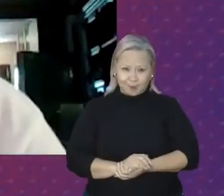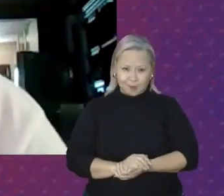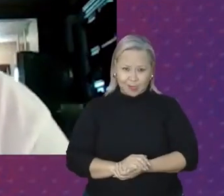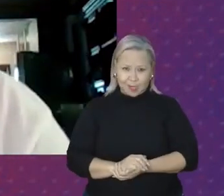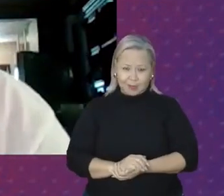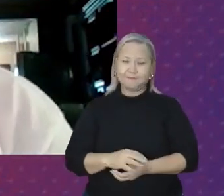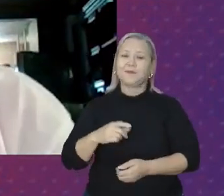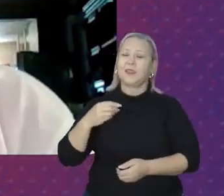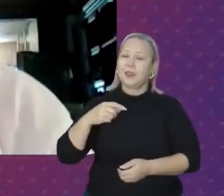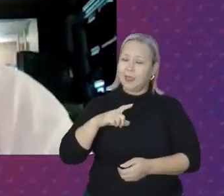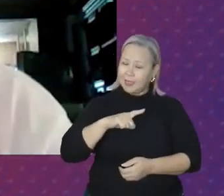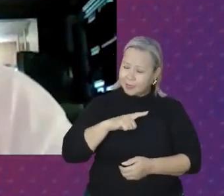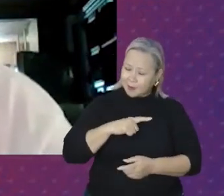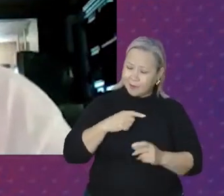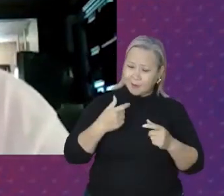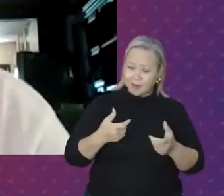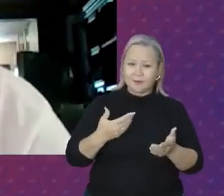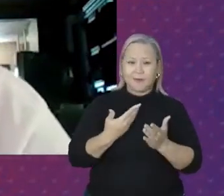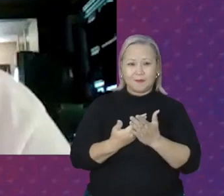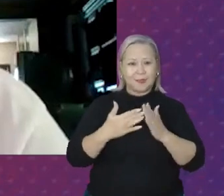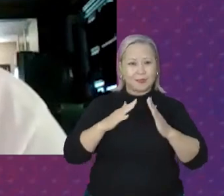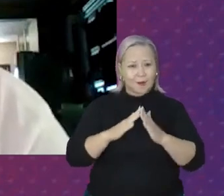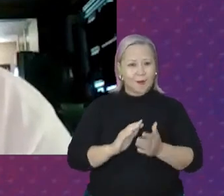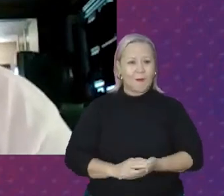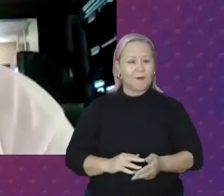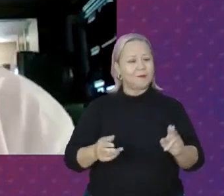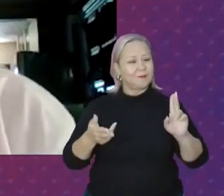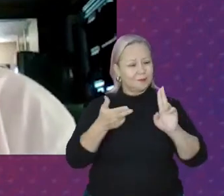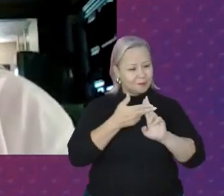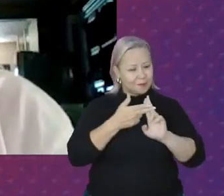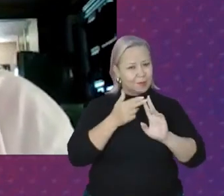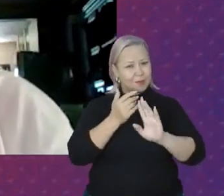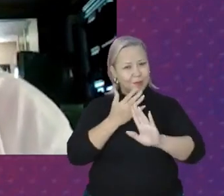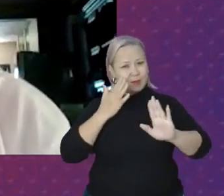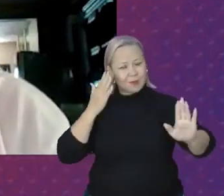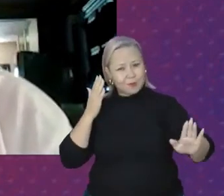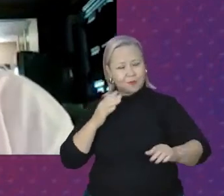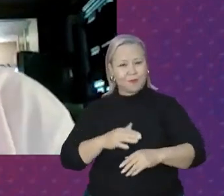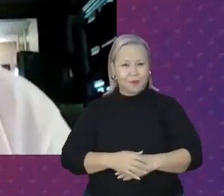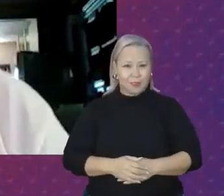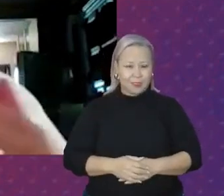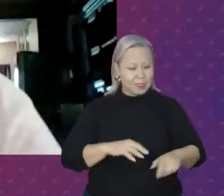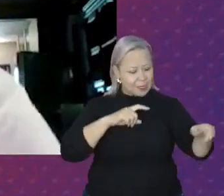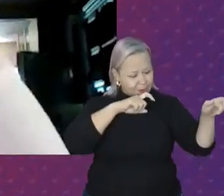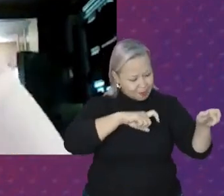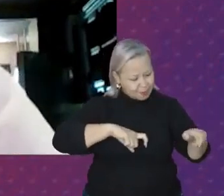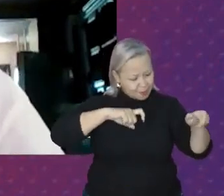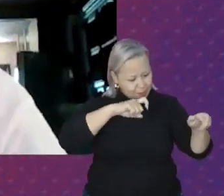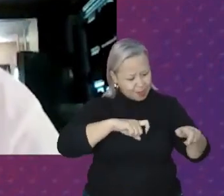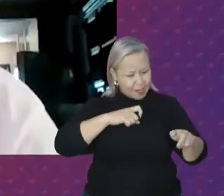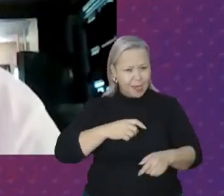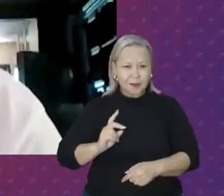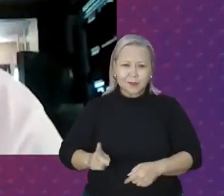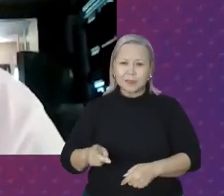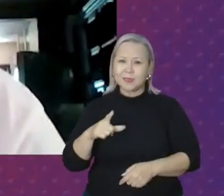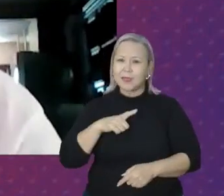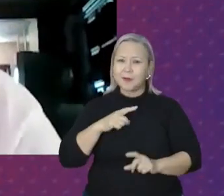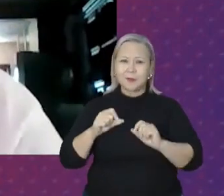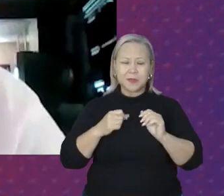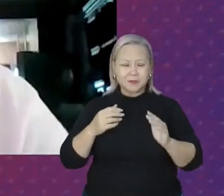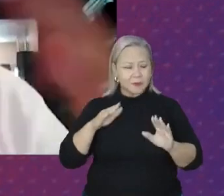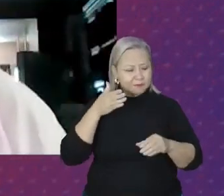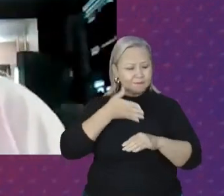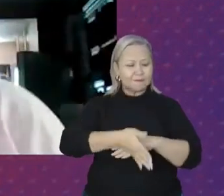escola, nós sempre estivemos na fila do SUS, nós sempre estivemos na fila da Coab, nós sempre estivemos na fila do Bolsa